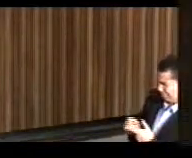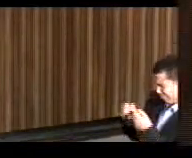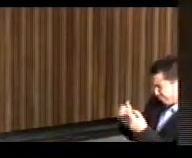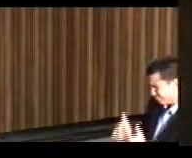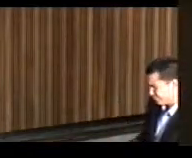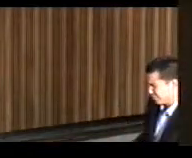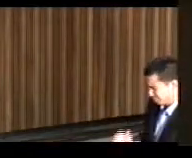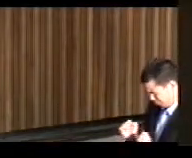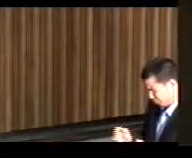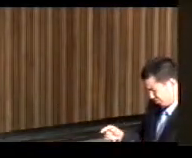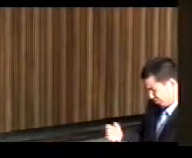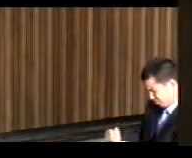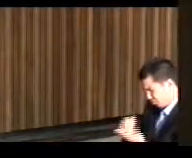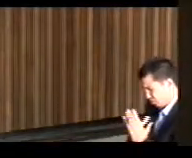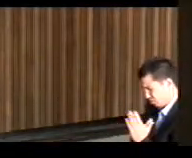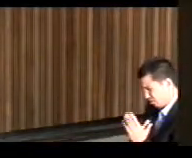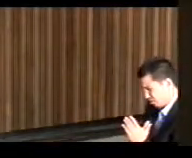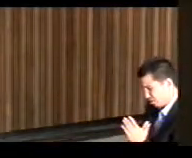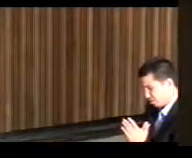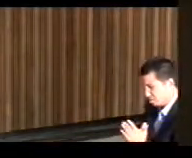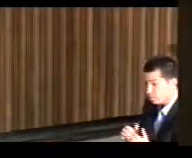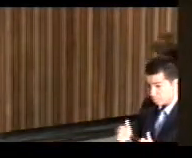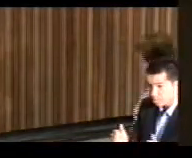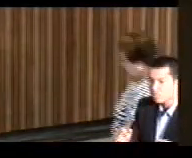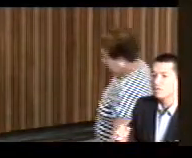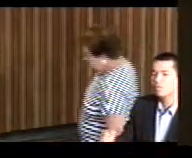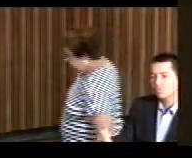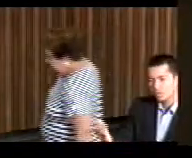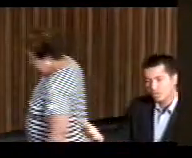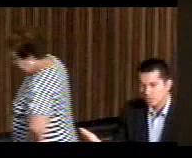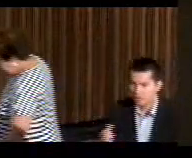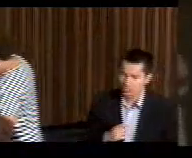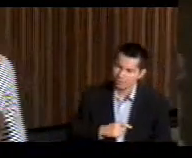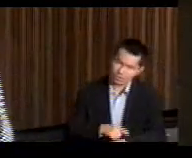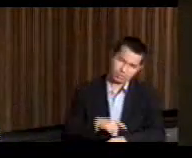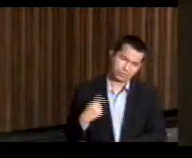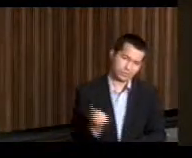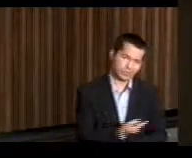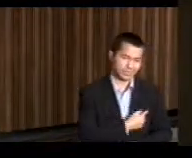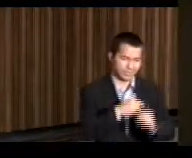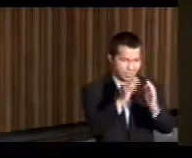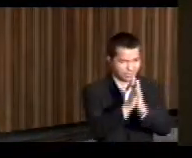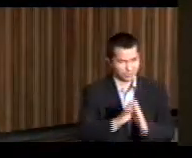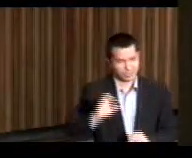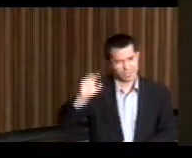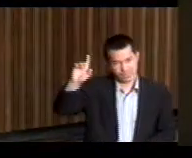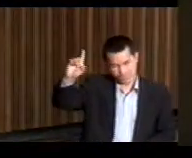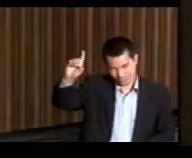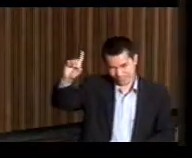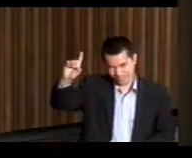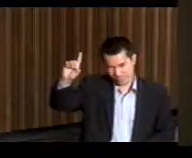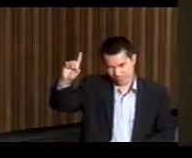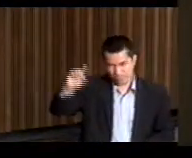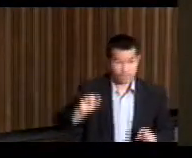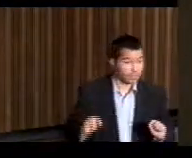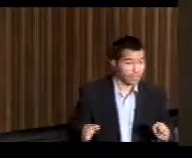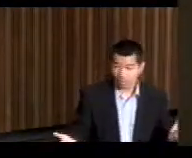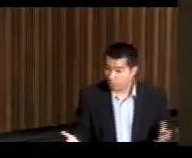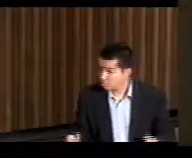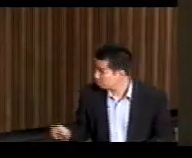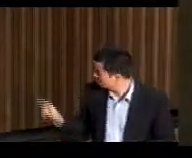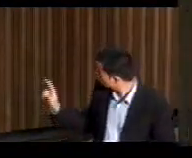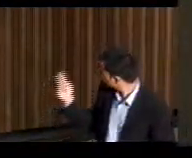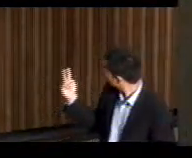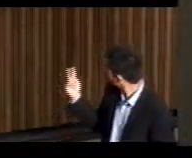na minha alma e intercedesse por mim. E esse é tempo de a gente adorar a Deus. Quem vai adorar agora? Quem vai? São